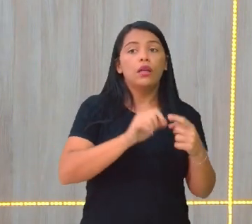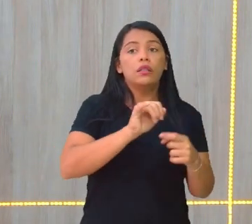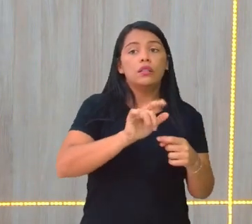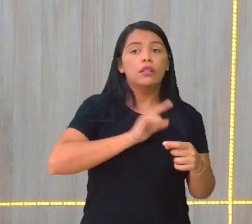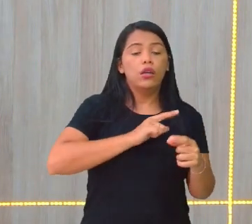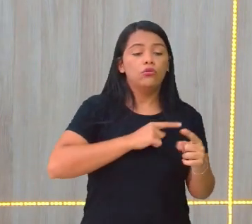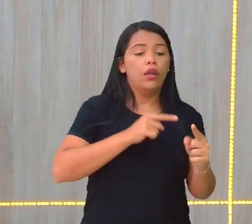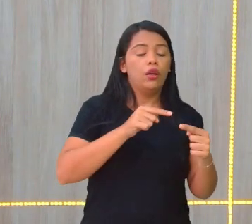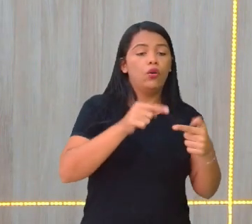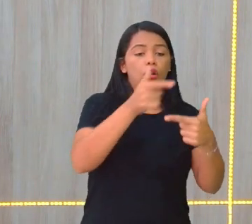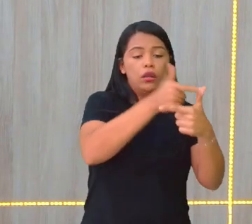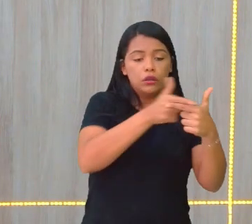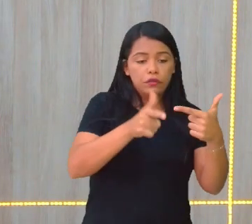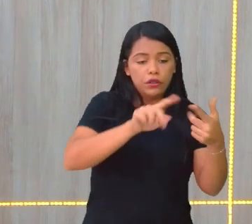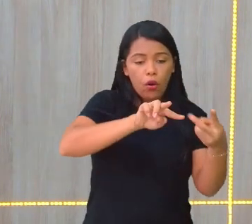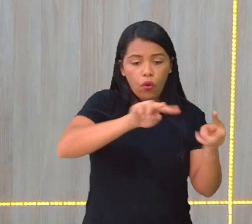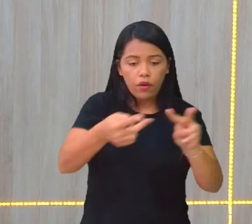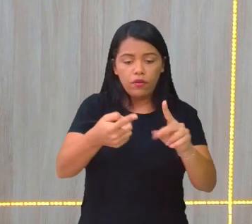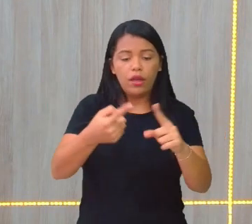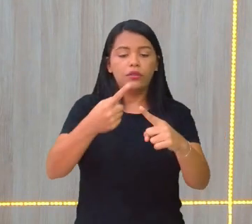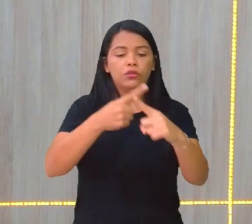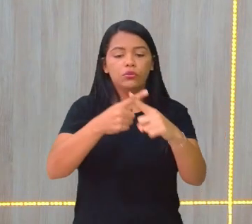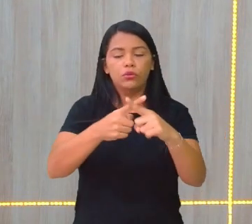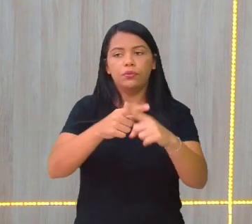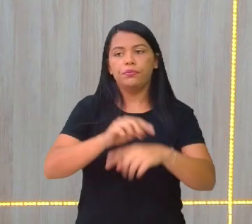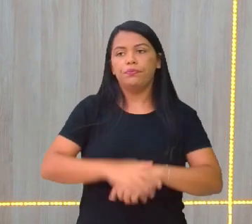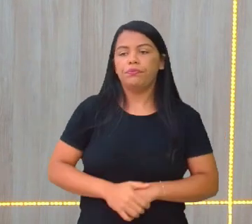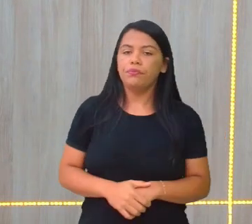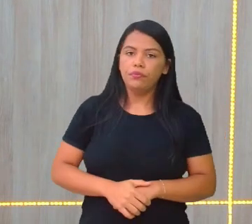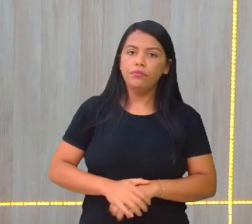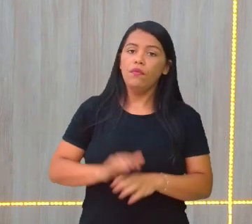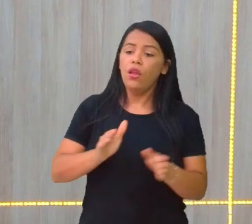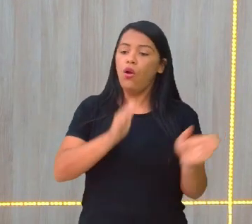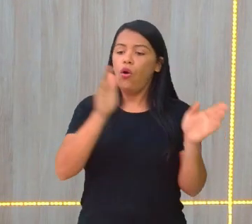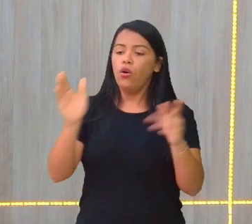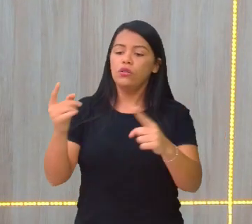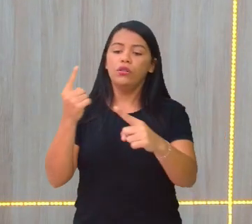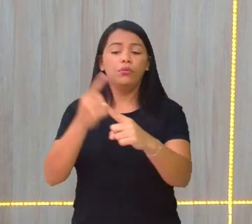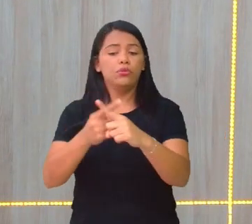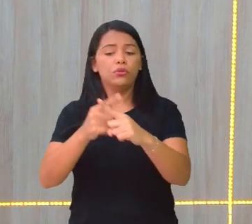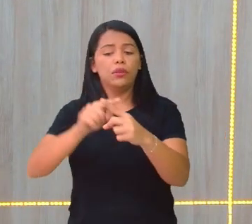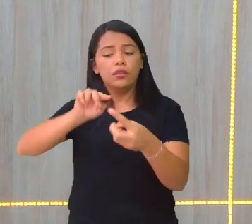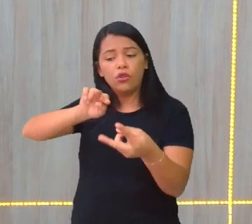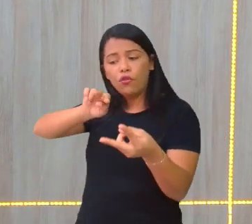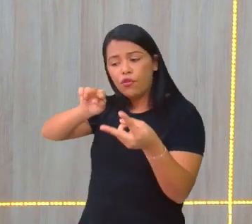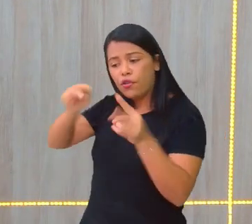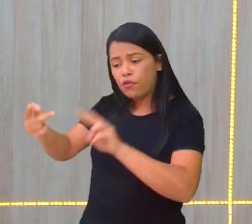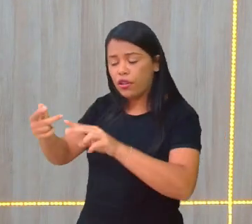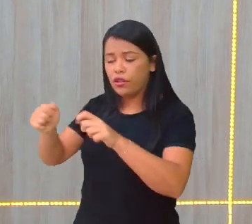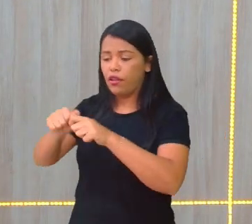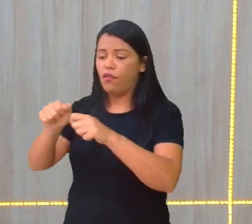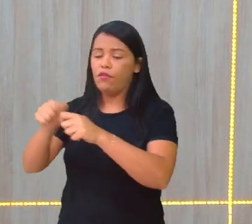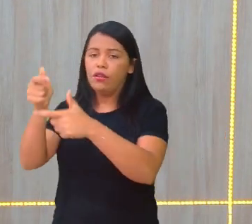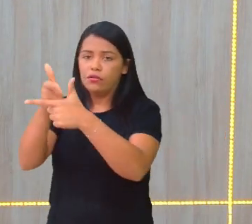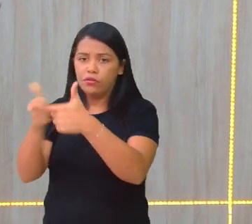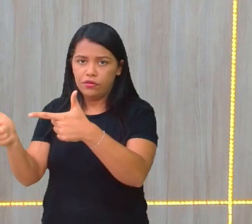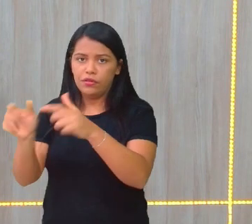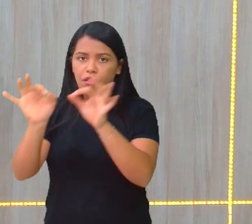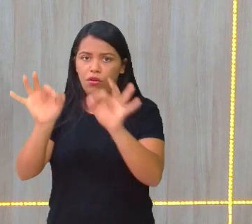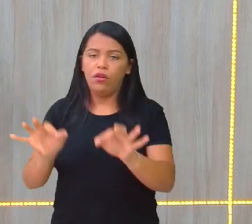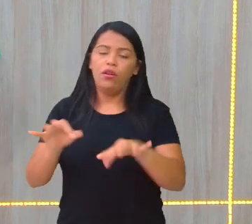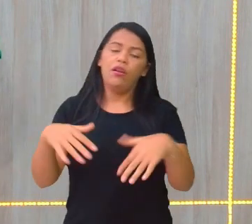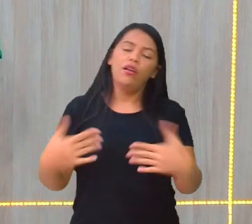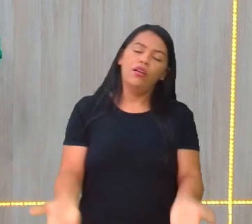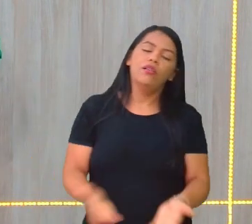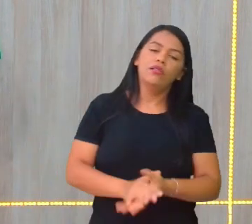meu inverso, multiplicação. Se eu estou na multiplicação, meu inverso é divisão. Isso